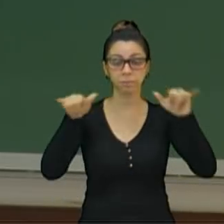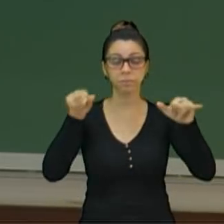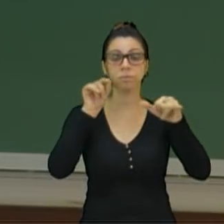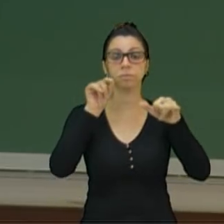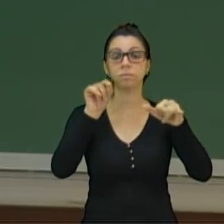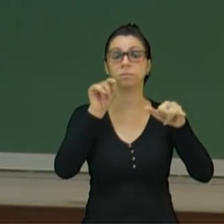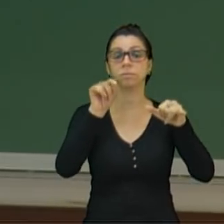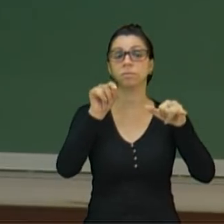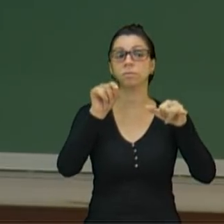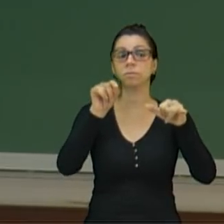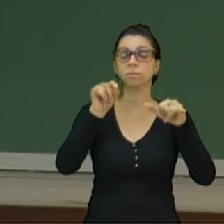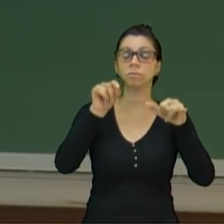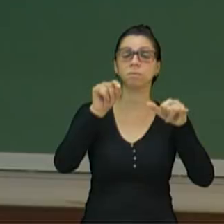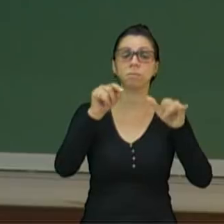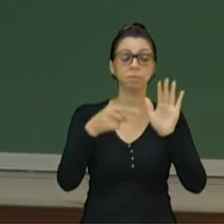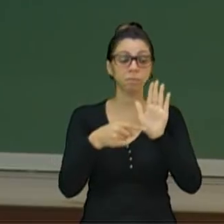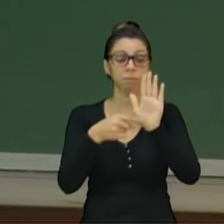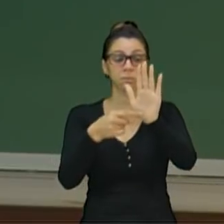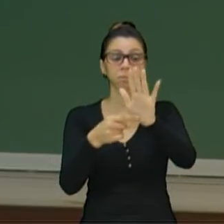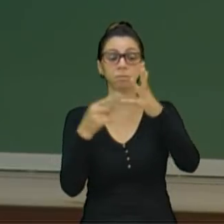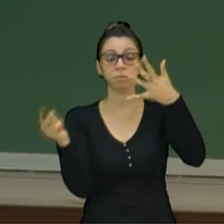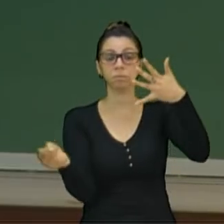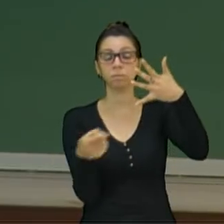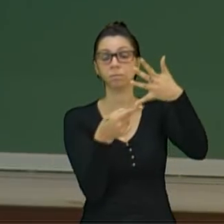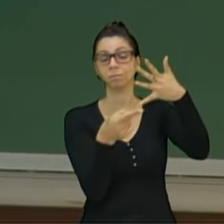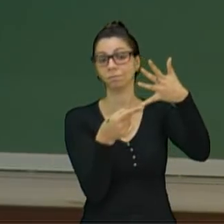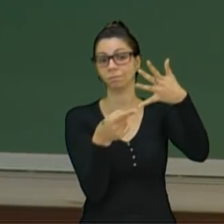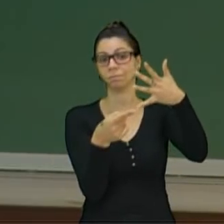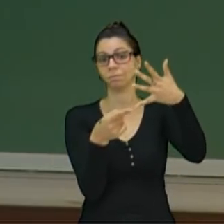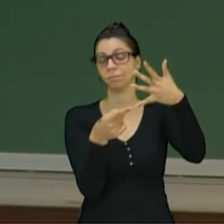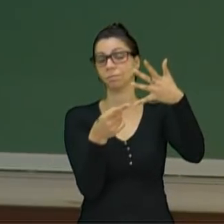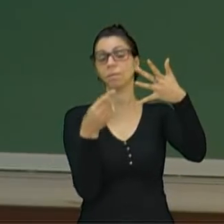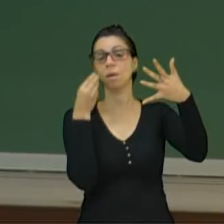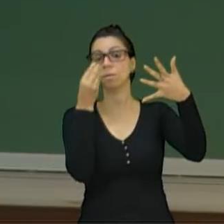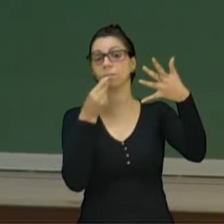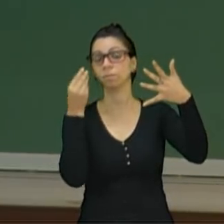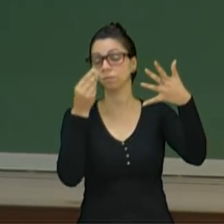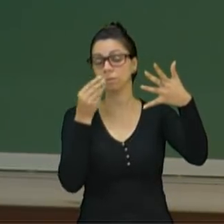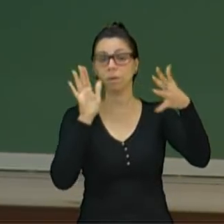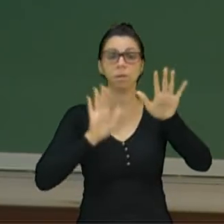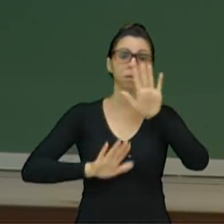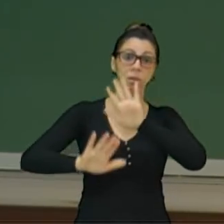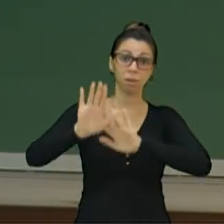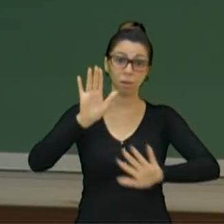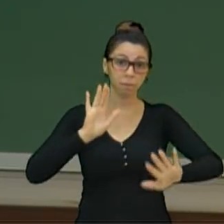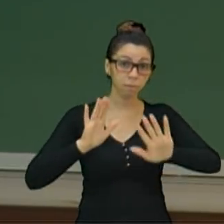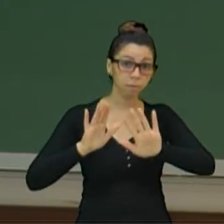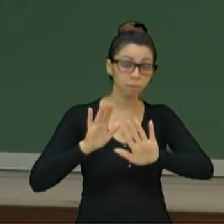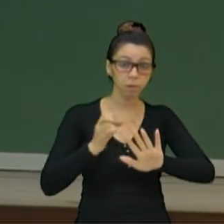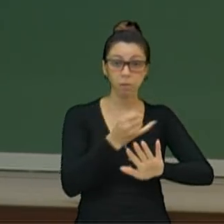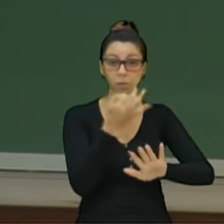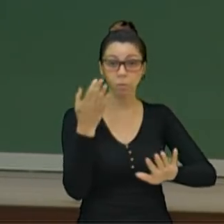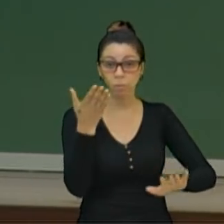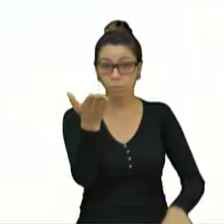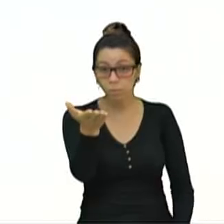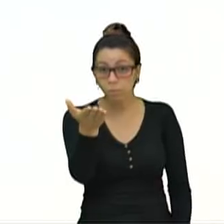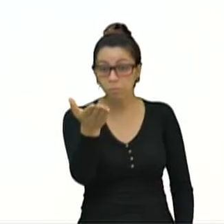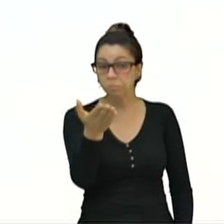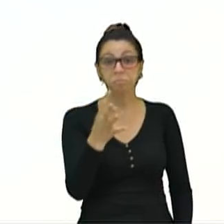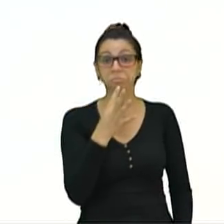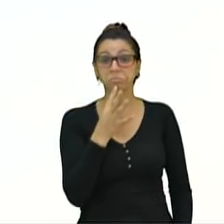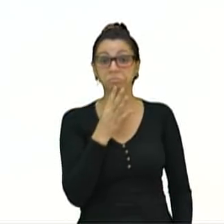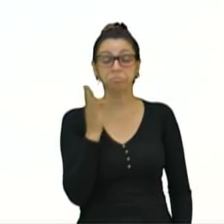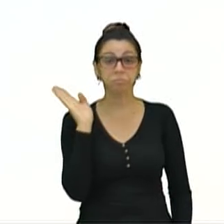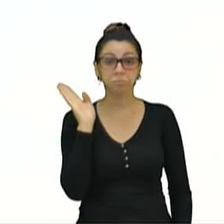notícia vai apresentar esse 5º sabor que talvez alguns de vocês desconheçam. Então, vamos acompanhar comigo? Então,